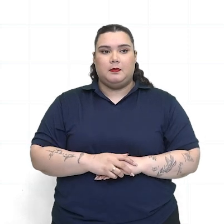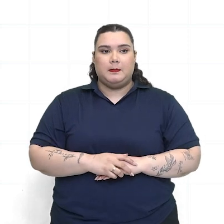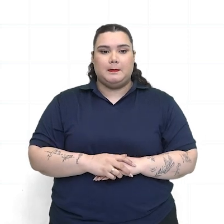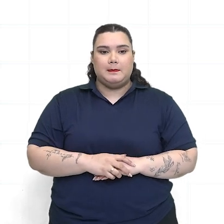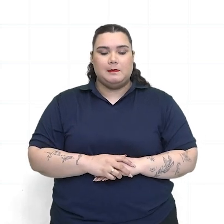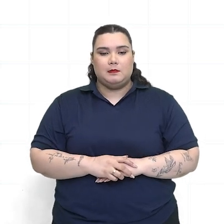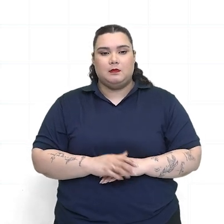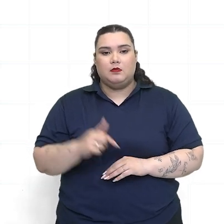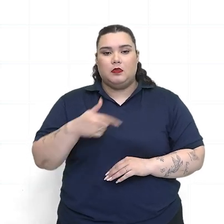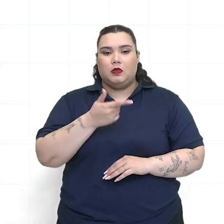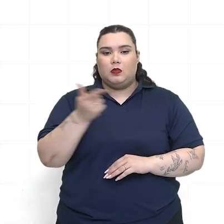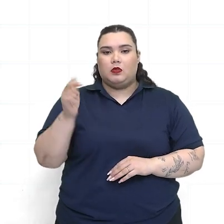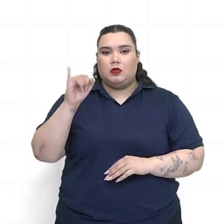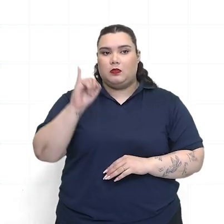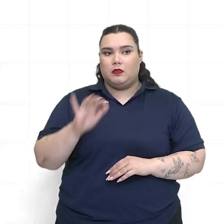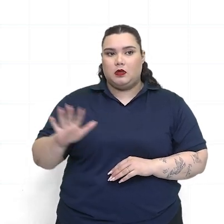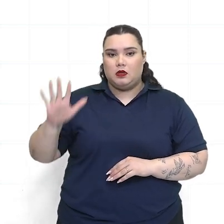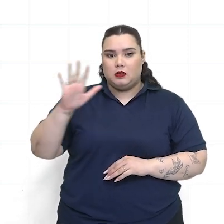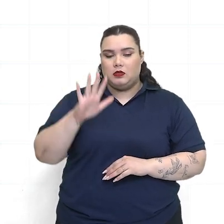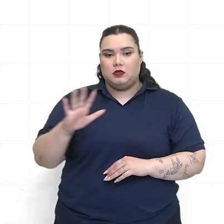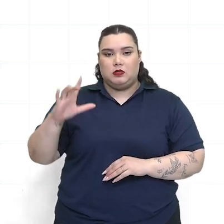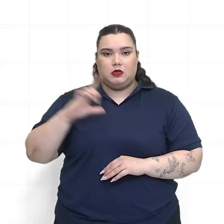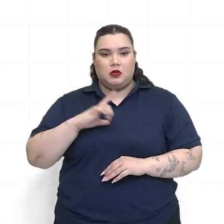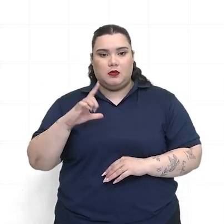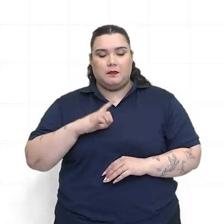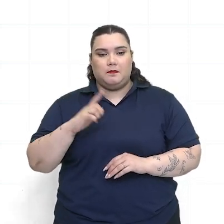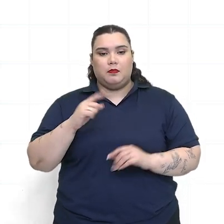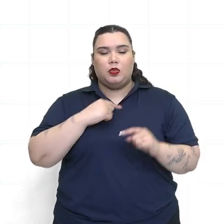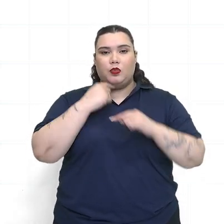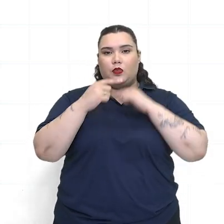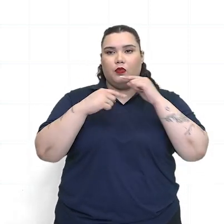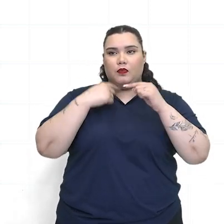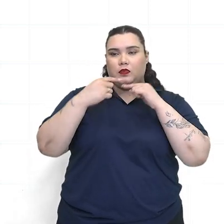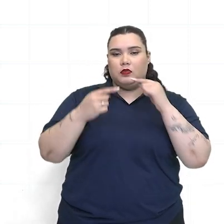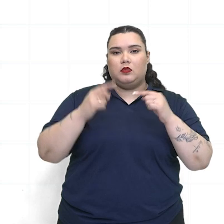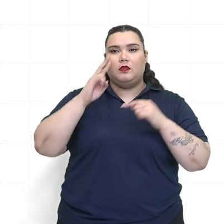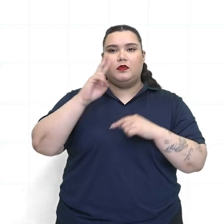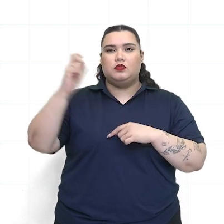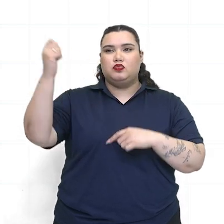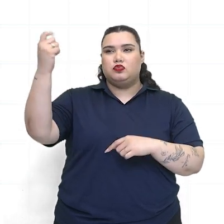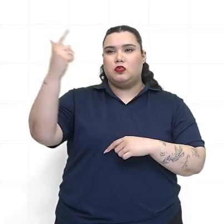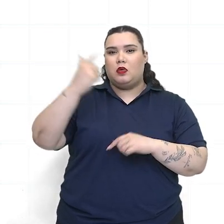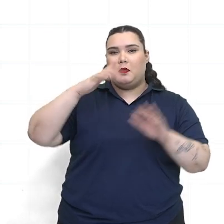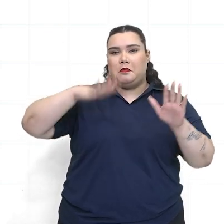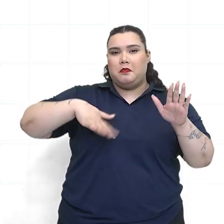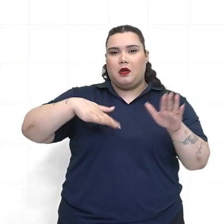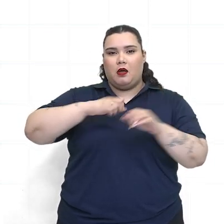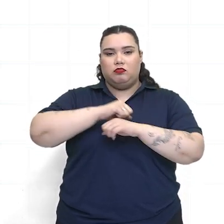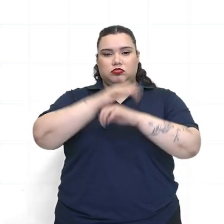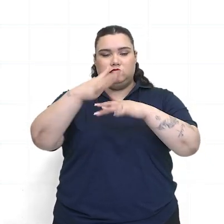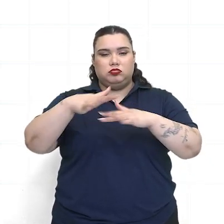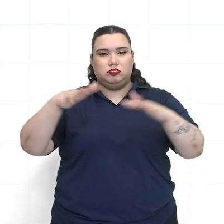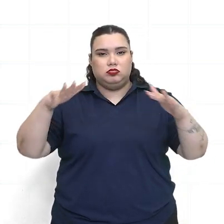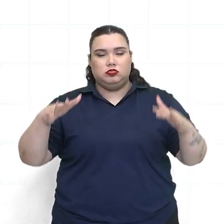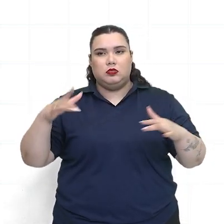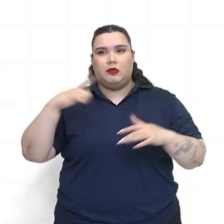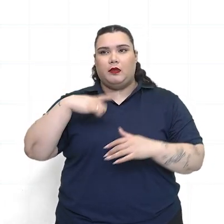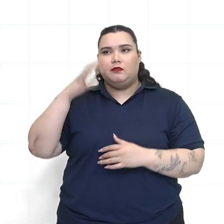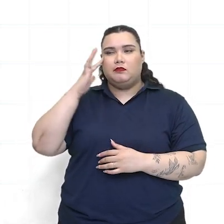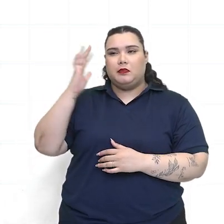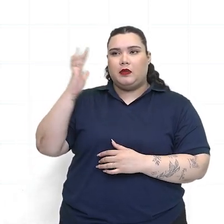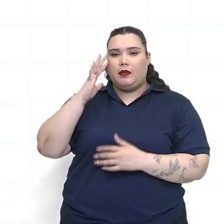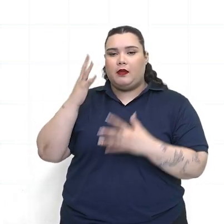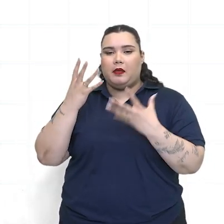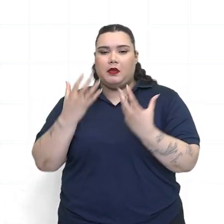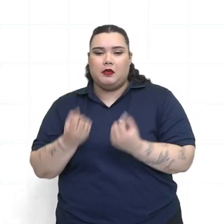Aí, na outra imagem, justamente quando ele está se perguntando, né, de frente para o sol, olhando ali, ele faz um questionamento, ser ou não ser, é